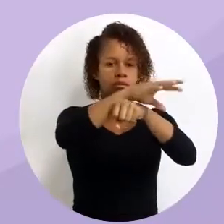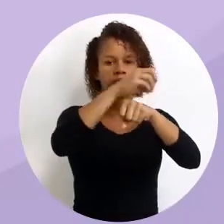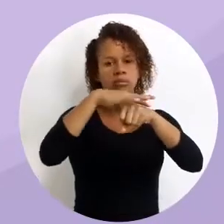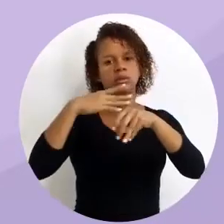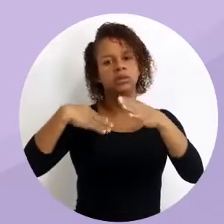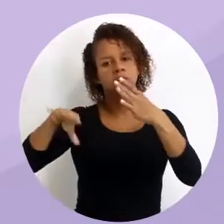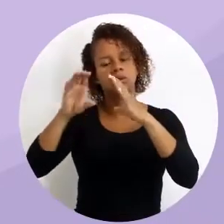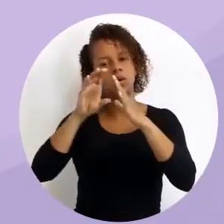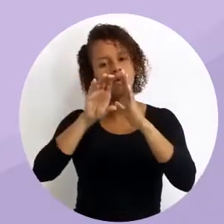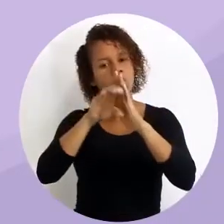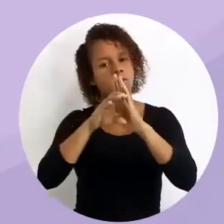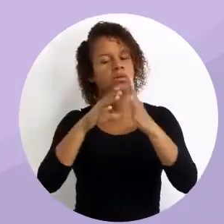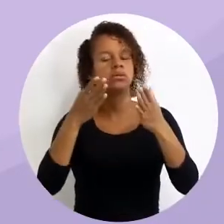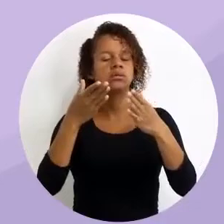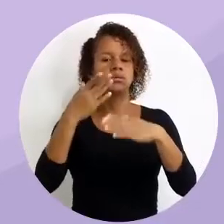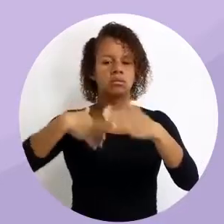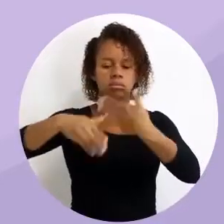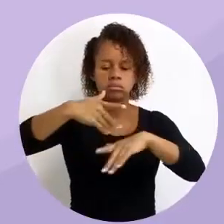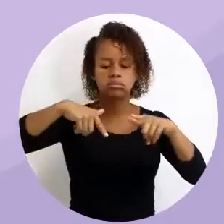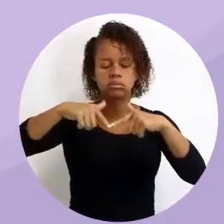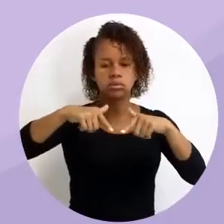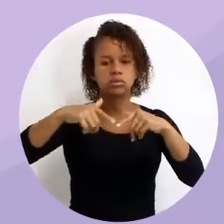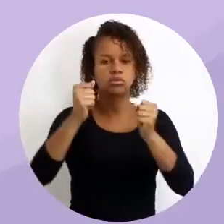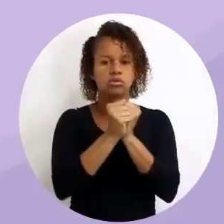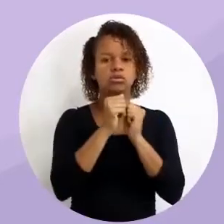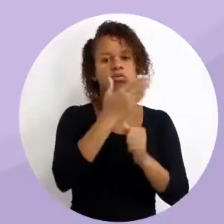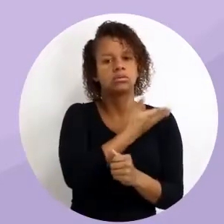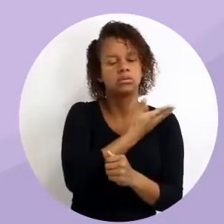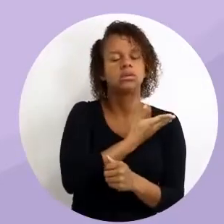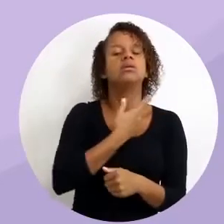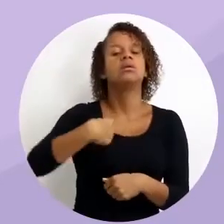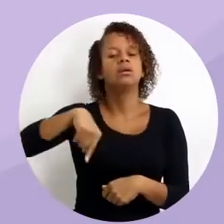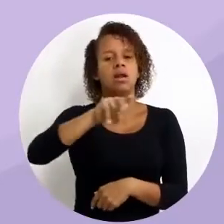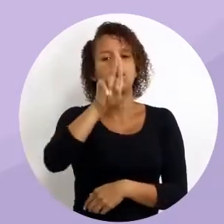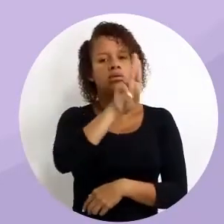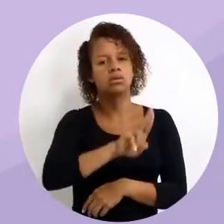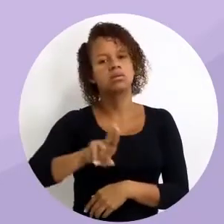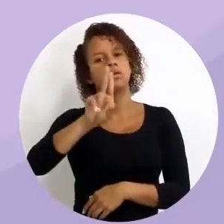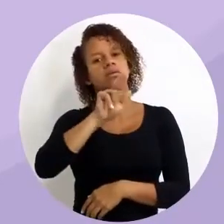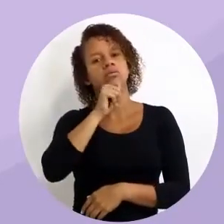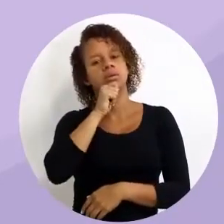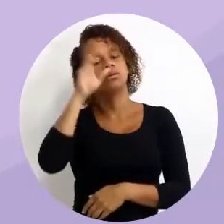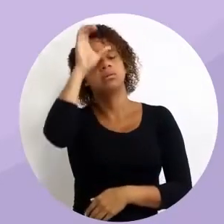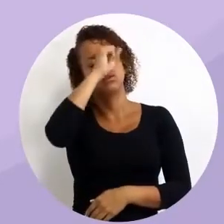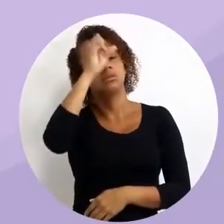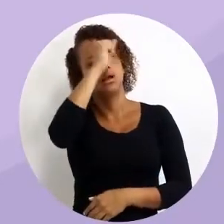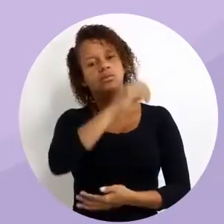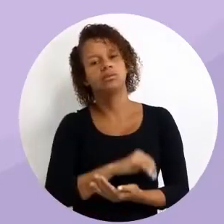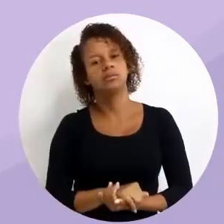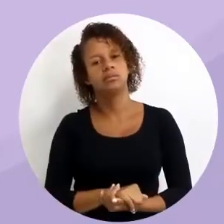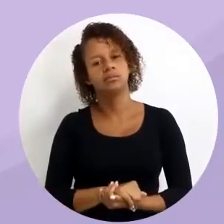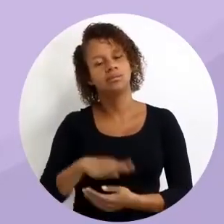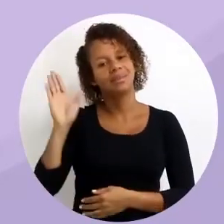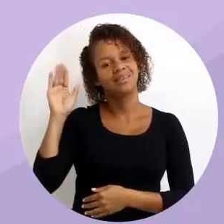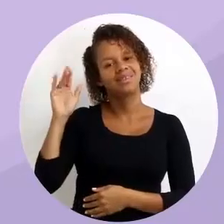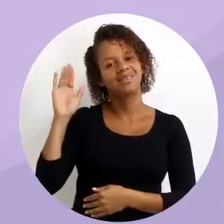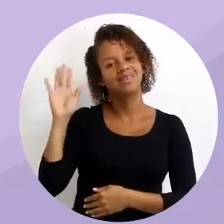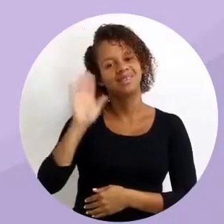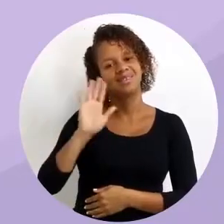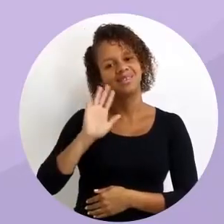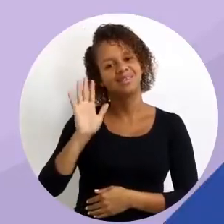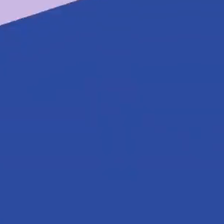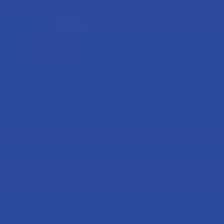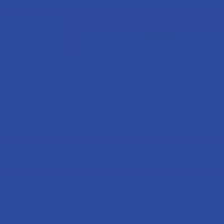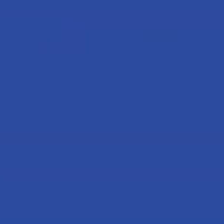esse conteúdo, os trabalhos que você vem desenvolvendo junto com seus colegas, irá otimizar ainda mais o seu aprendizado. Até